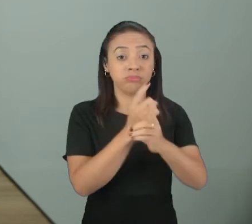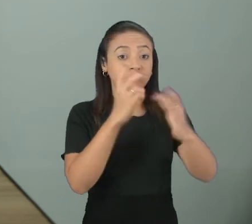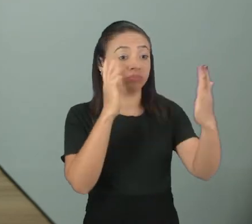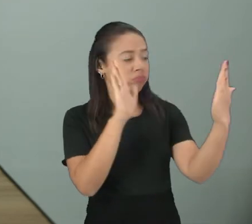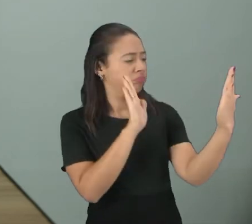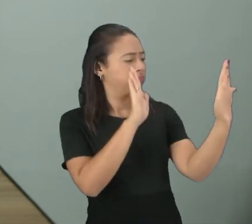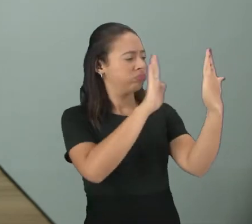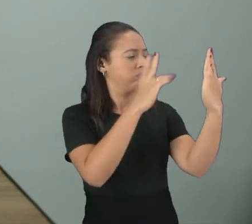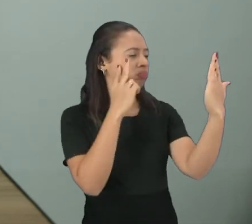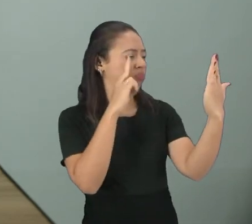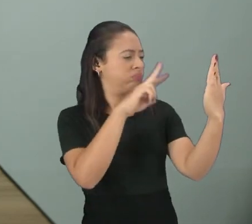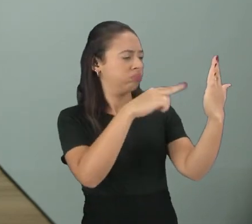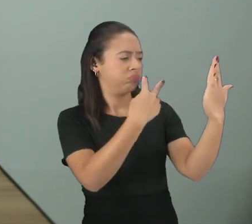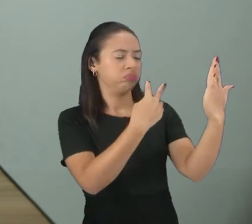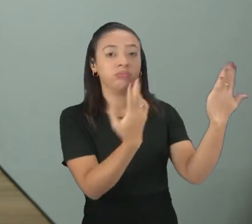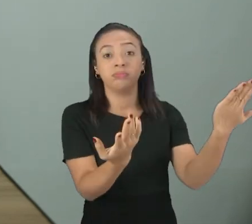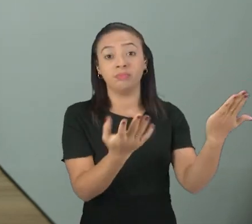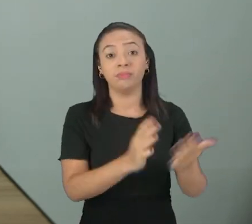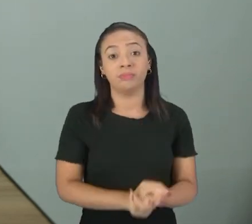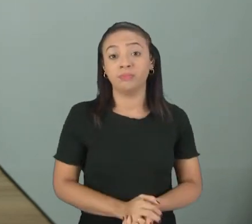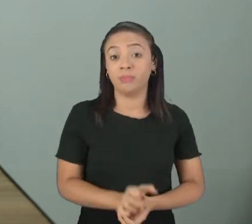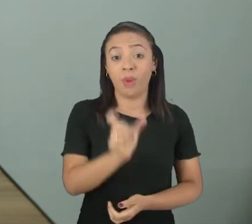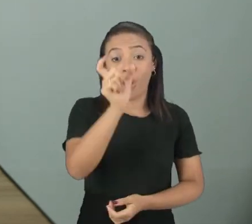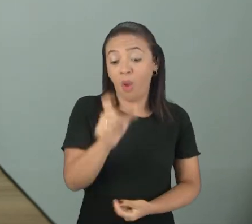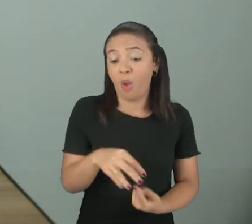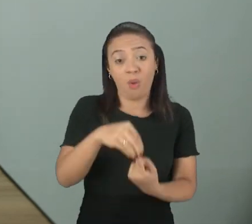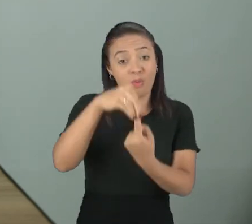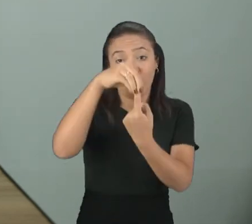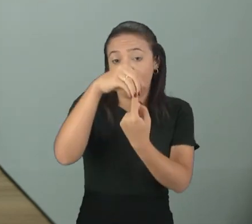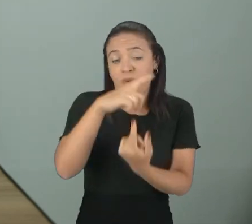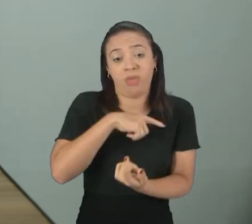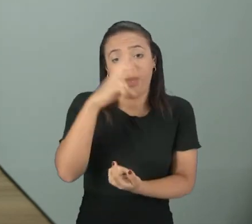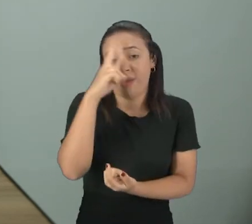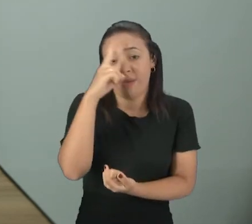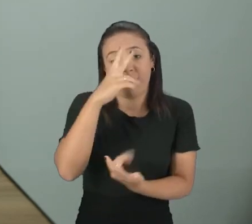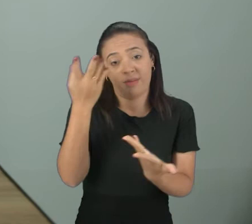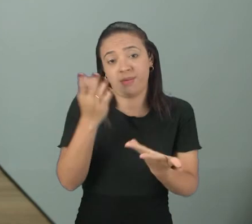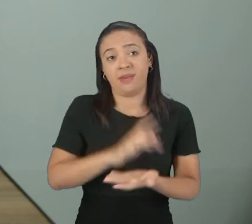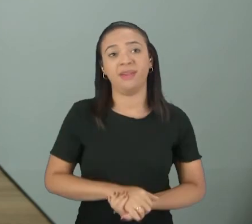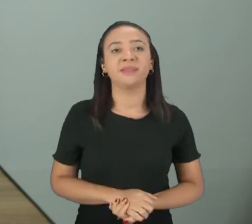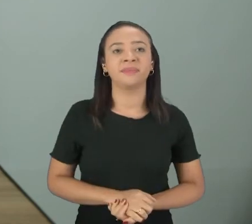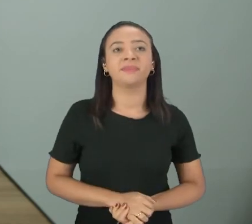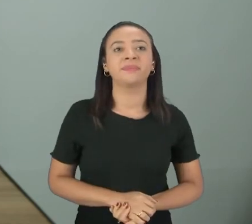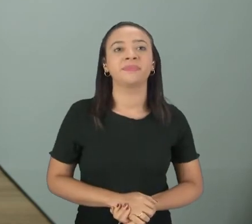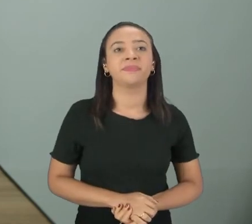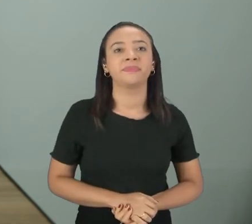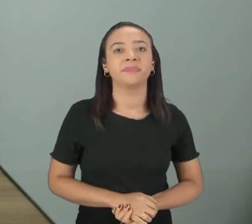mas ele é o personagem, o único personagem dessa história, né?